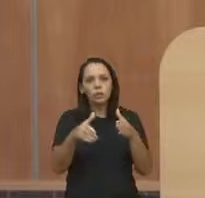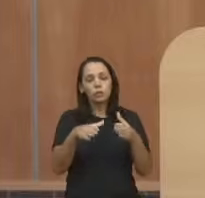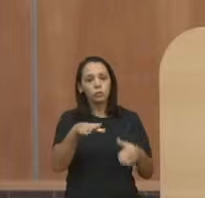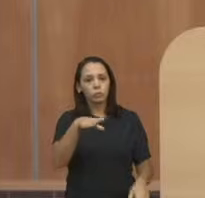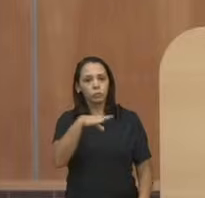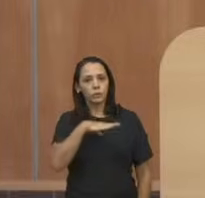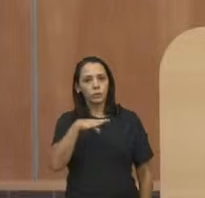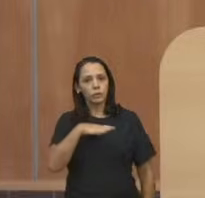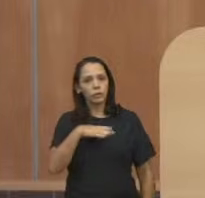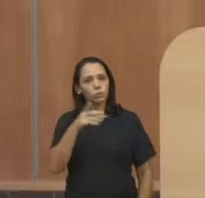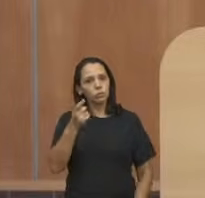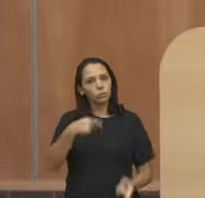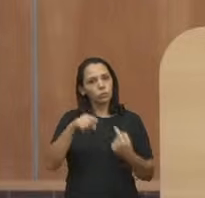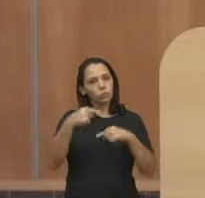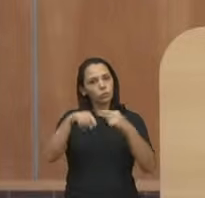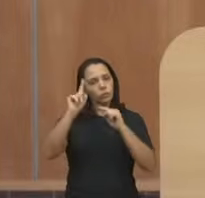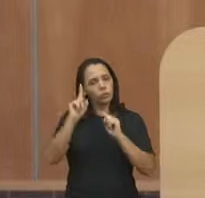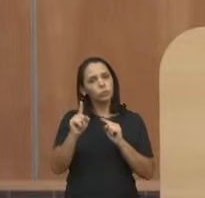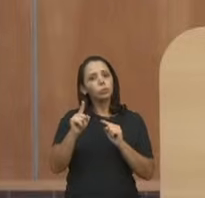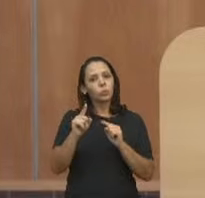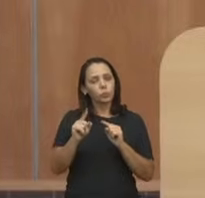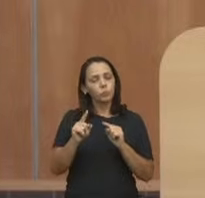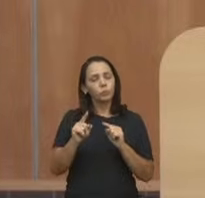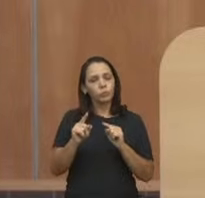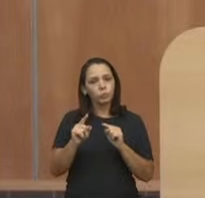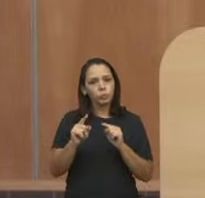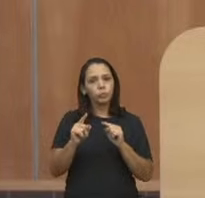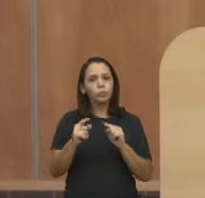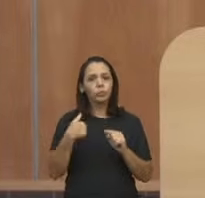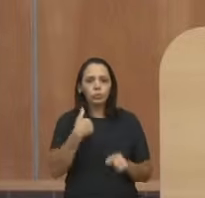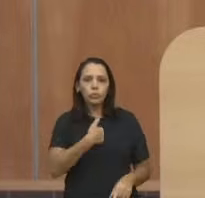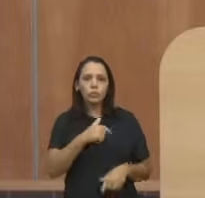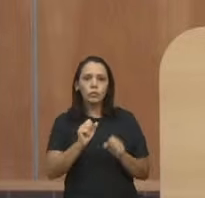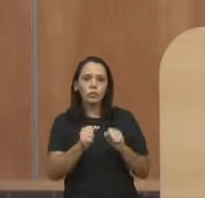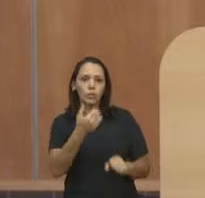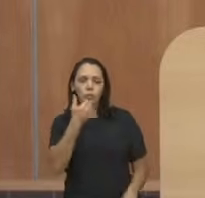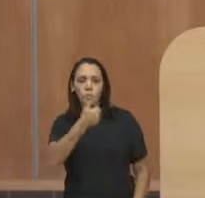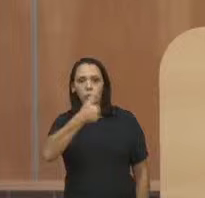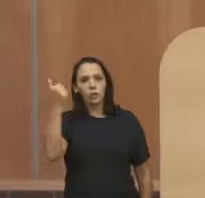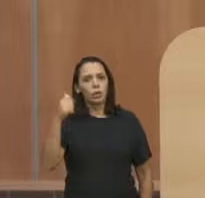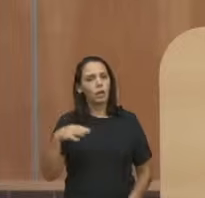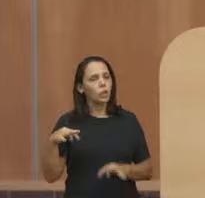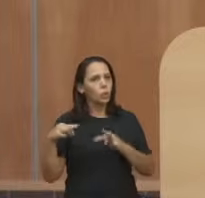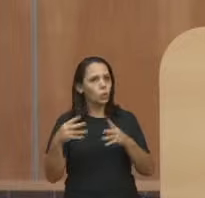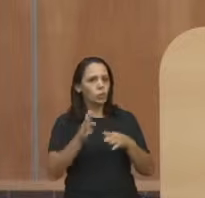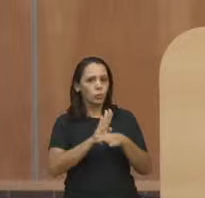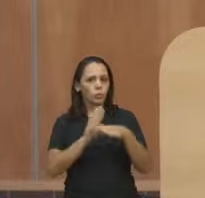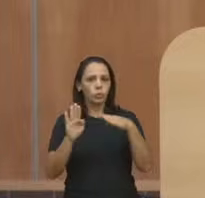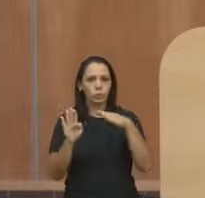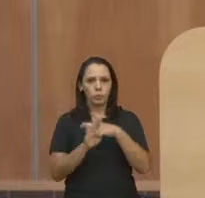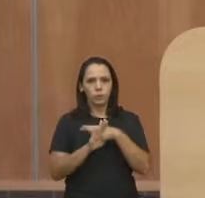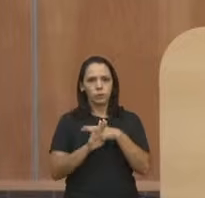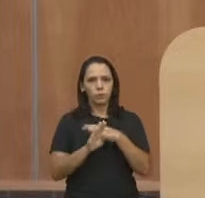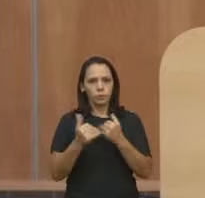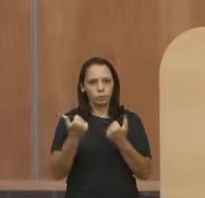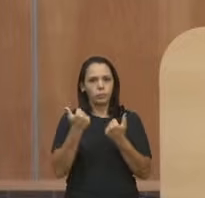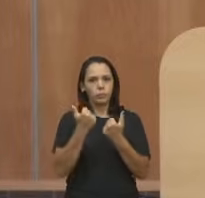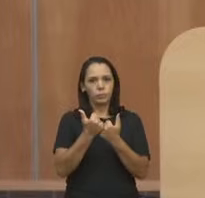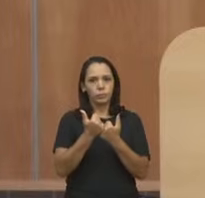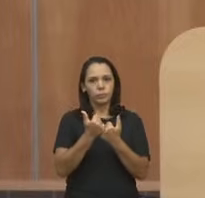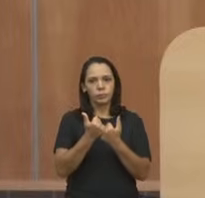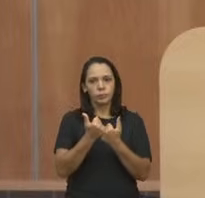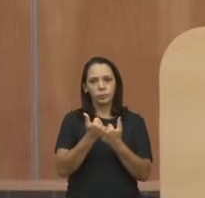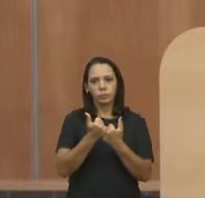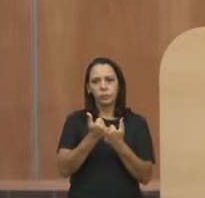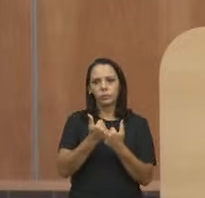um desenvolvimento à altura da população que aqui mora, para que a gente possa trazer melhorias para todo o bairro, Veranejal, Igarapés, Chácara